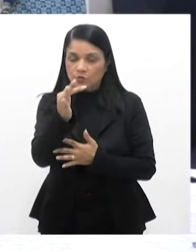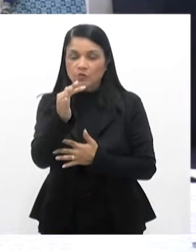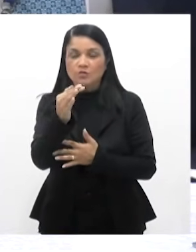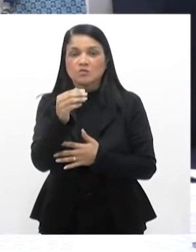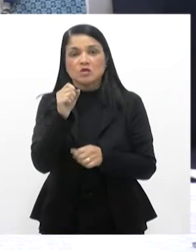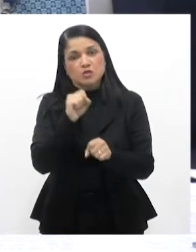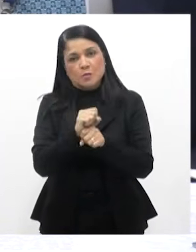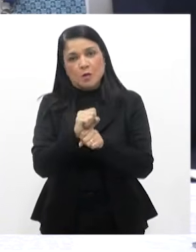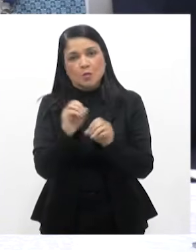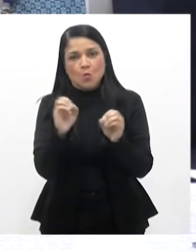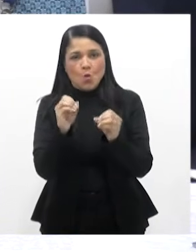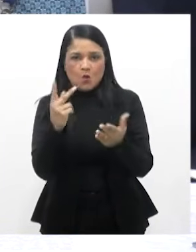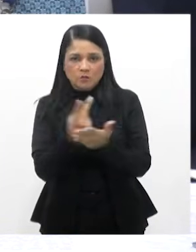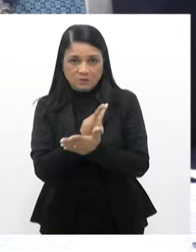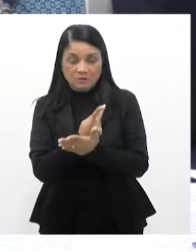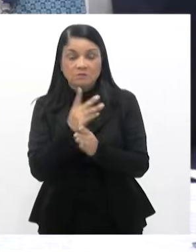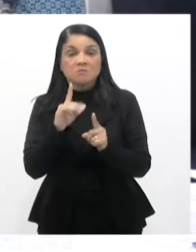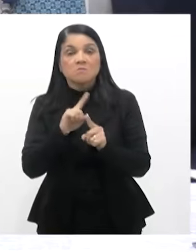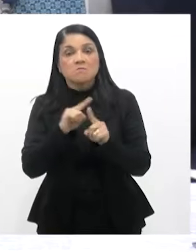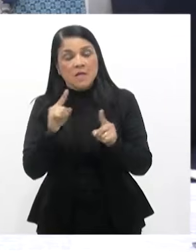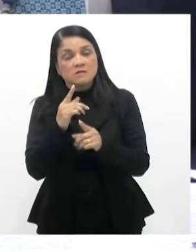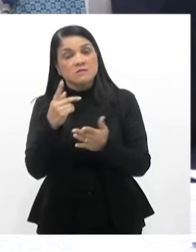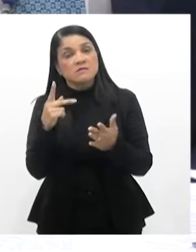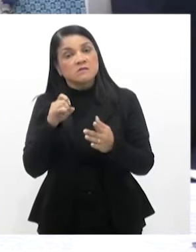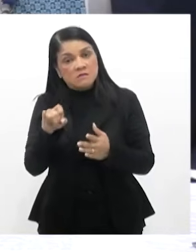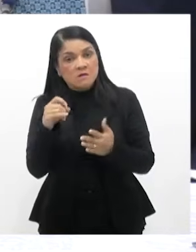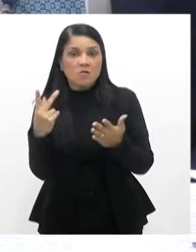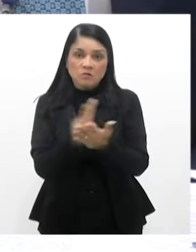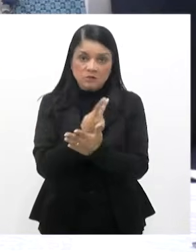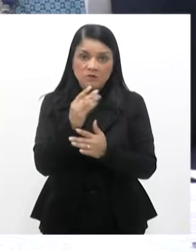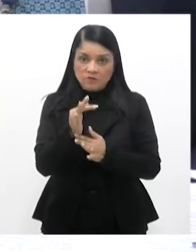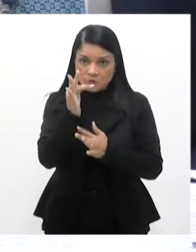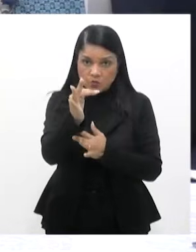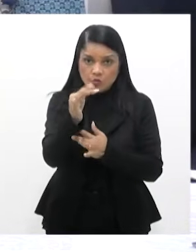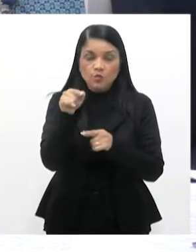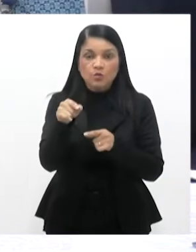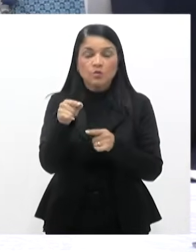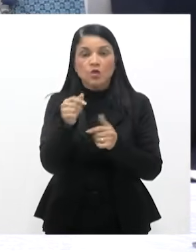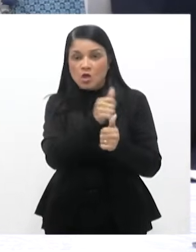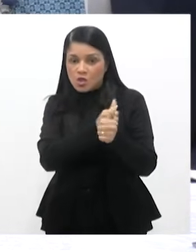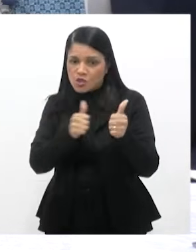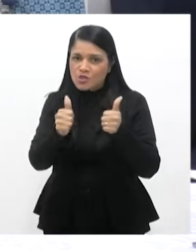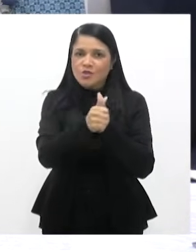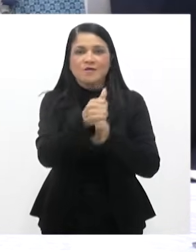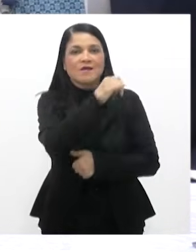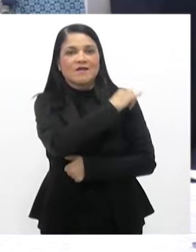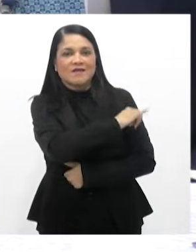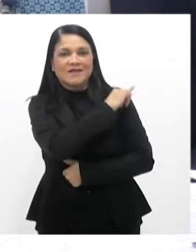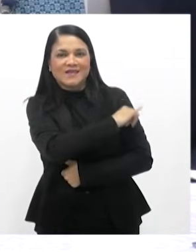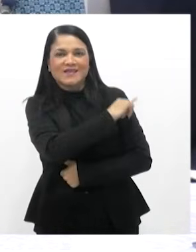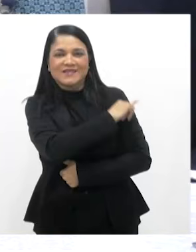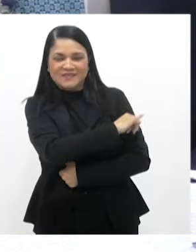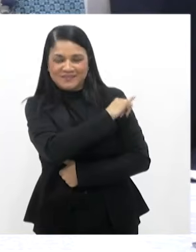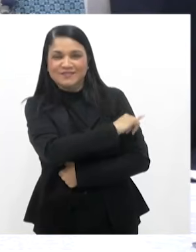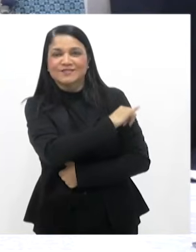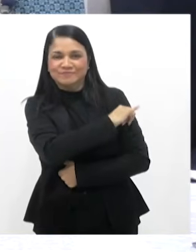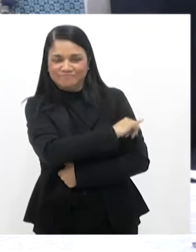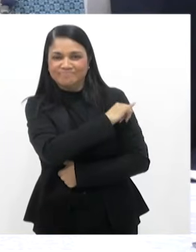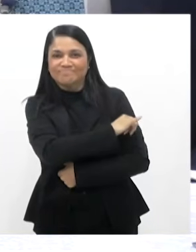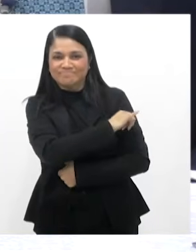não, mas caso venha acontecer, a gente vai ser aí, talvez, os protagonistas, mais uma vez, o Rio de Janeiro sendo